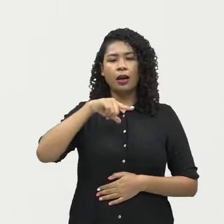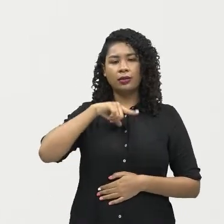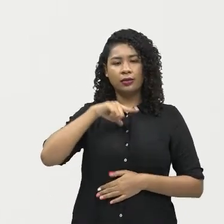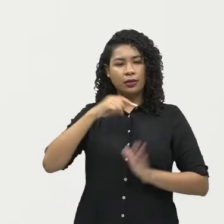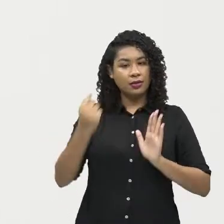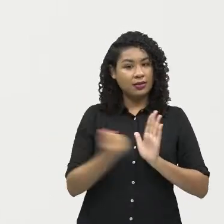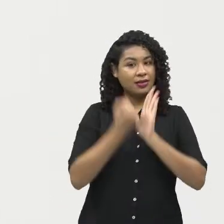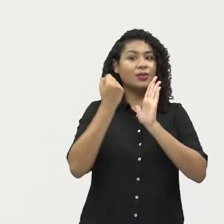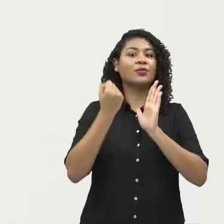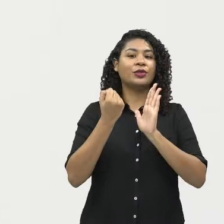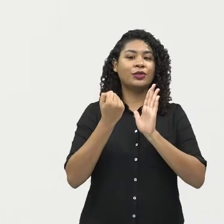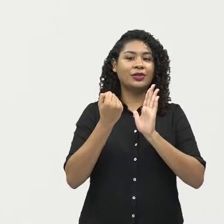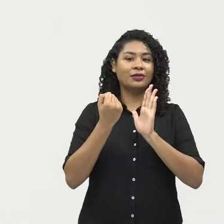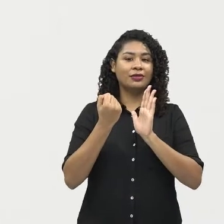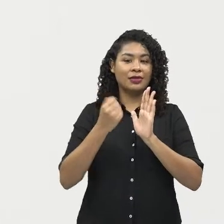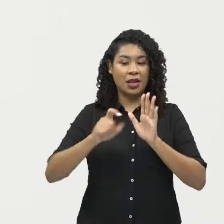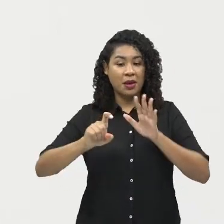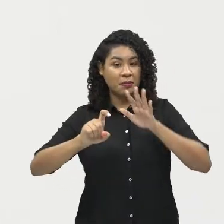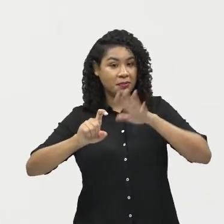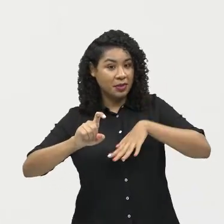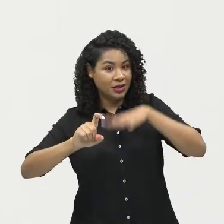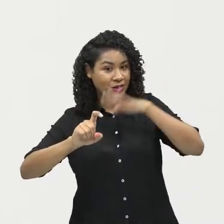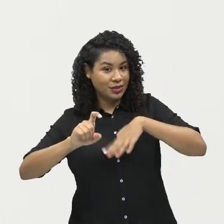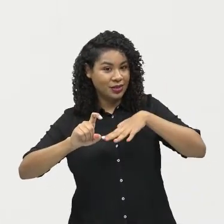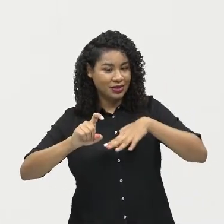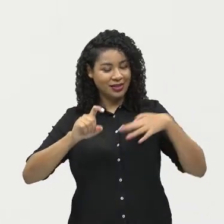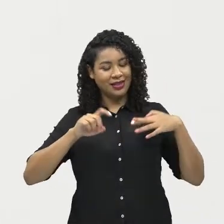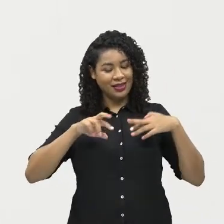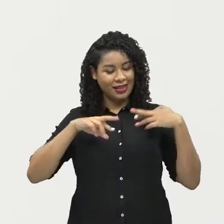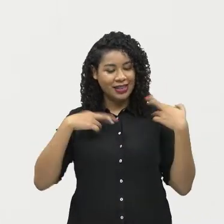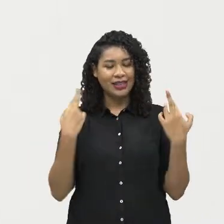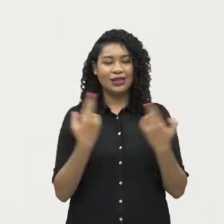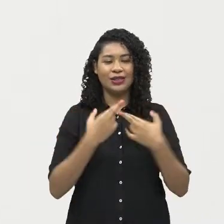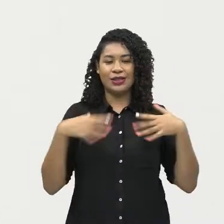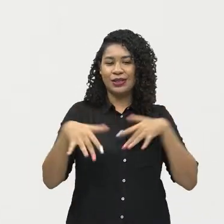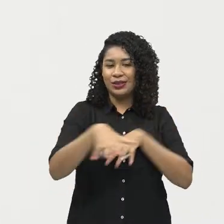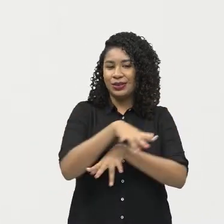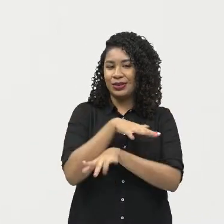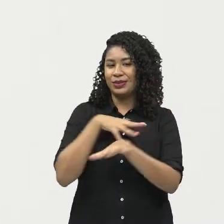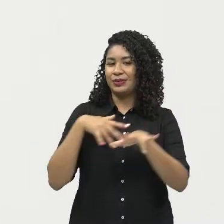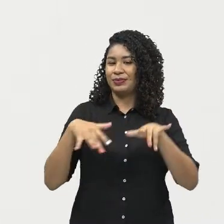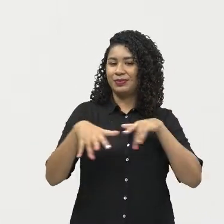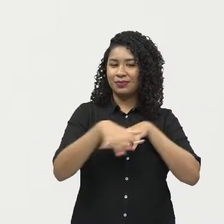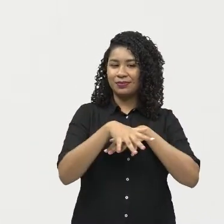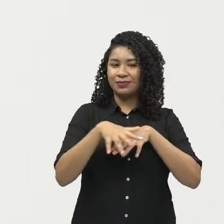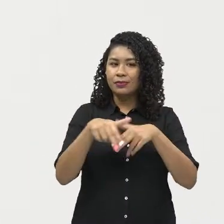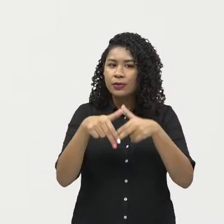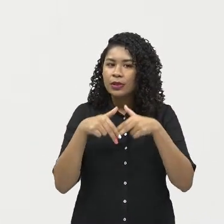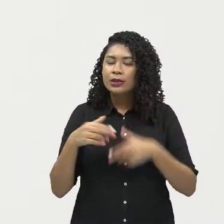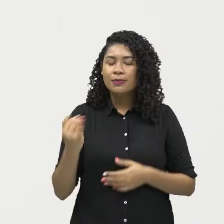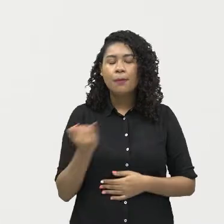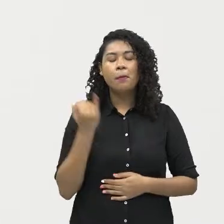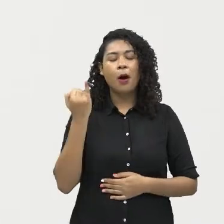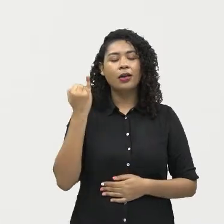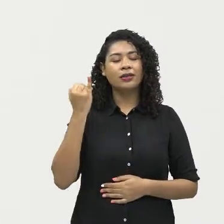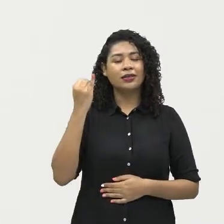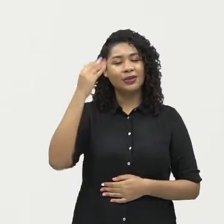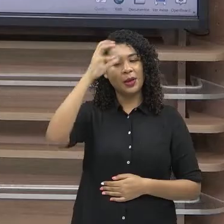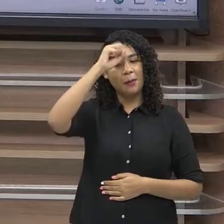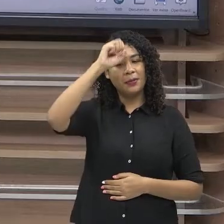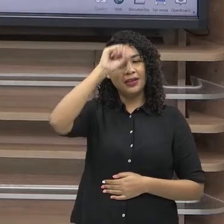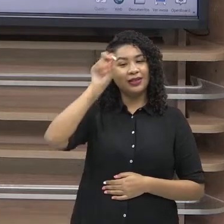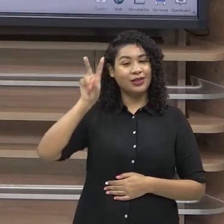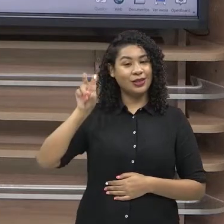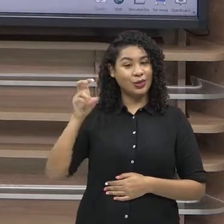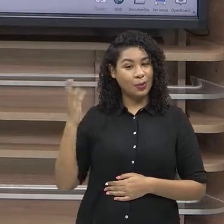ritos. Ok? E isso é muito importante a gente entender. Preste atenção aqui